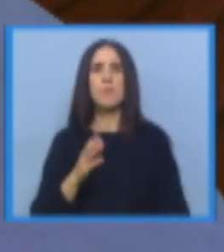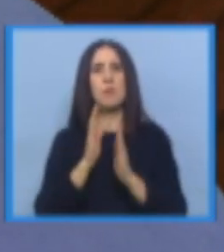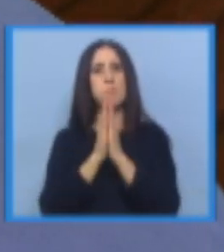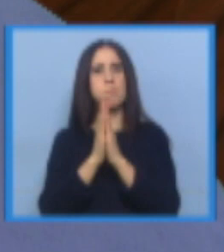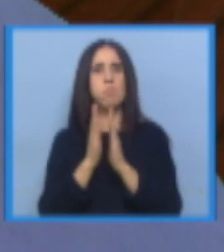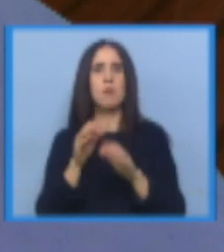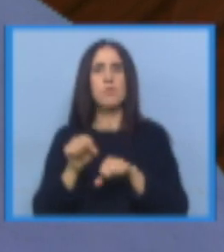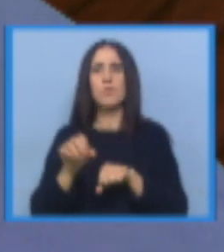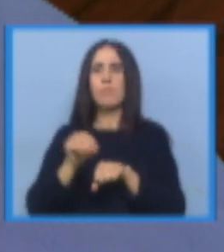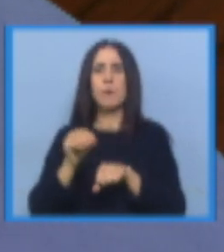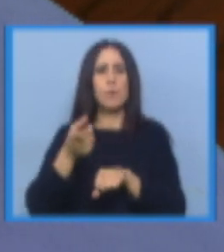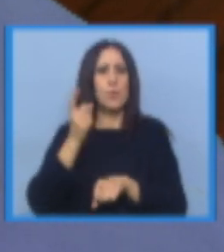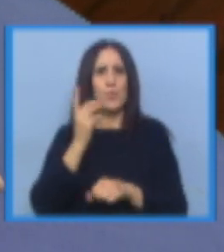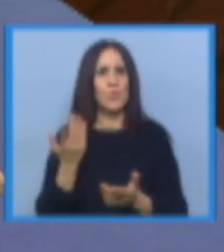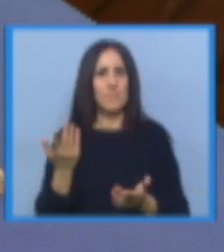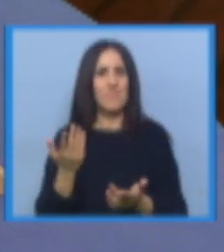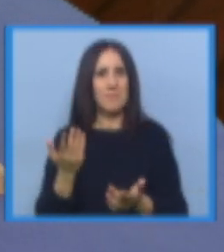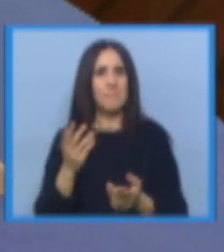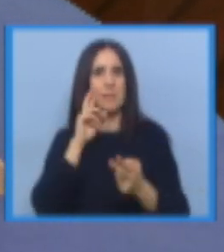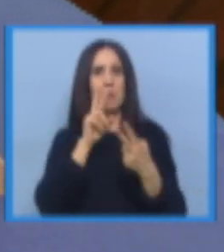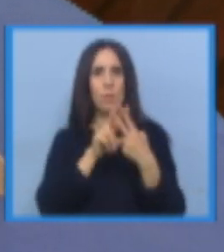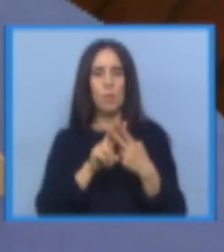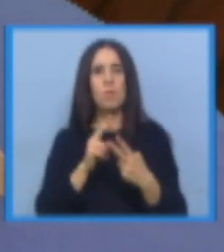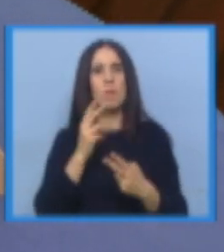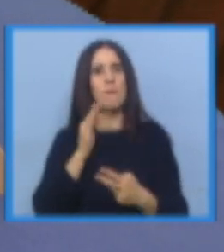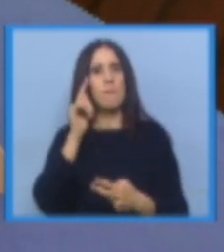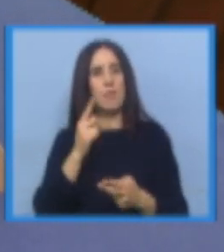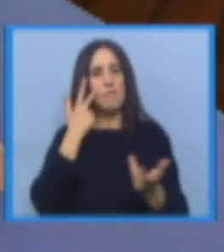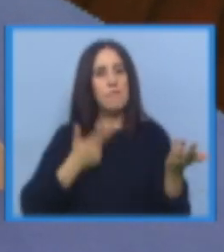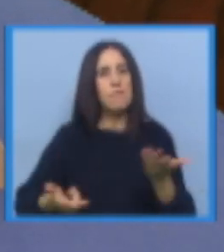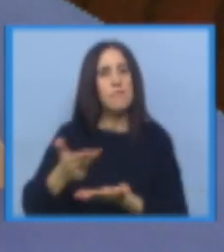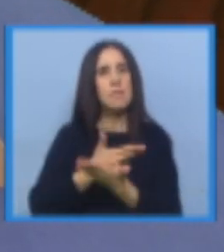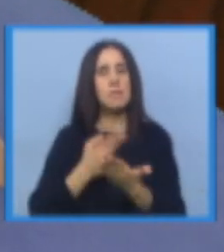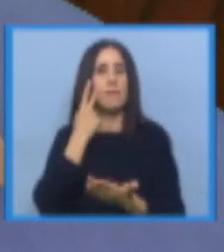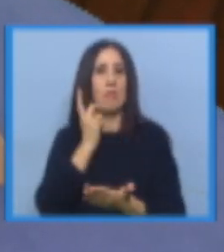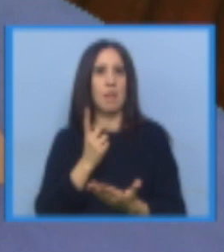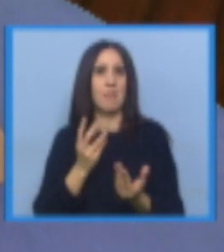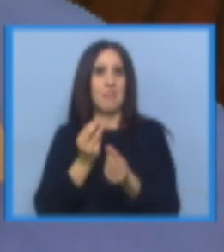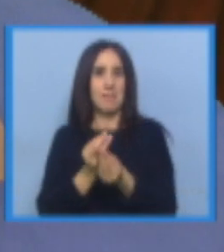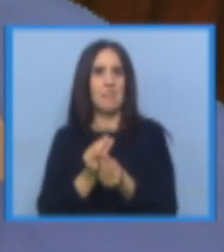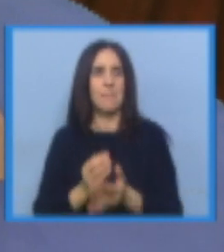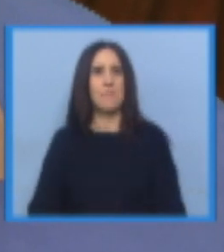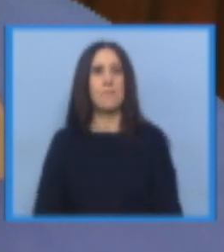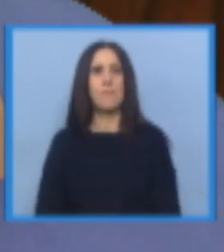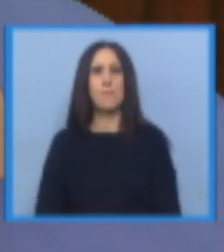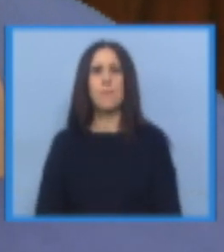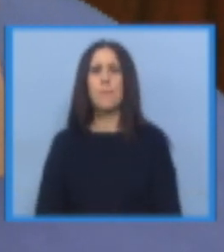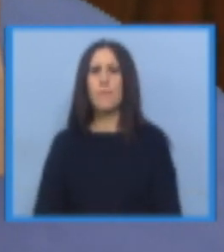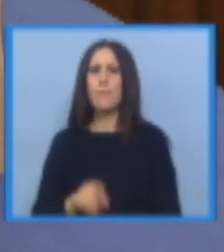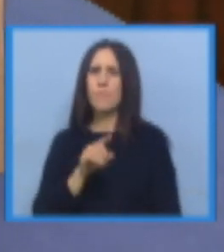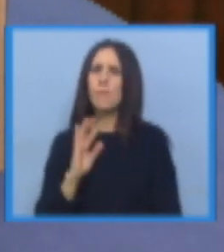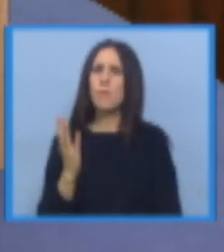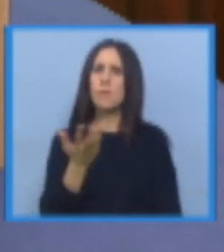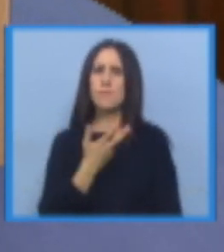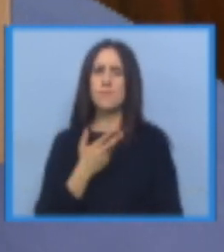são um supermercado, não é? São um espaço de encontro, de vivência da fé, de vivência da vida em conjunto. Neste contexto da